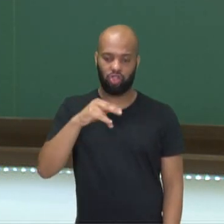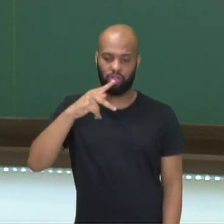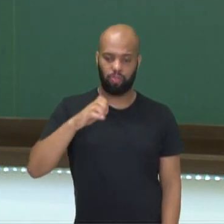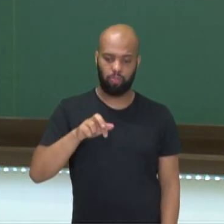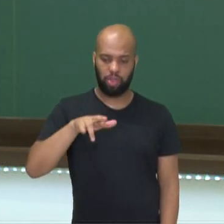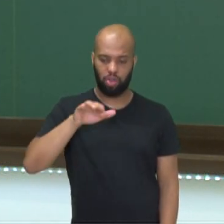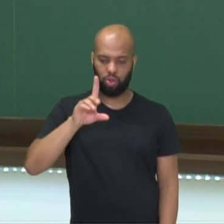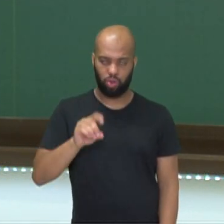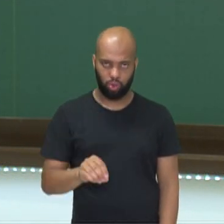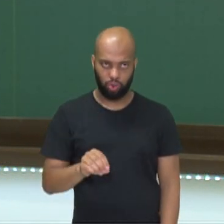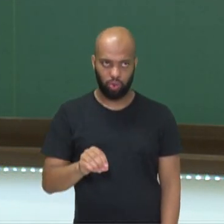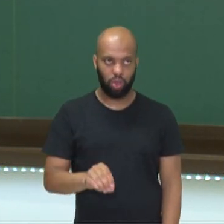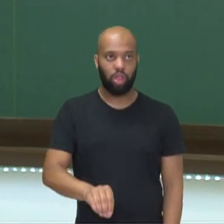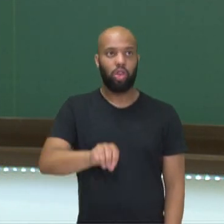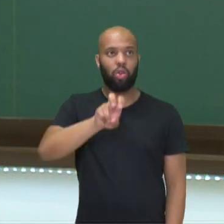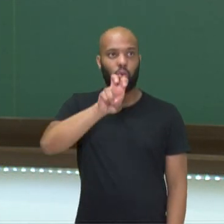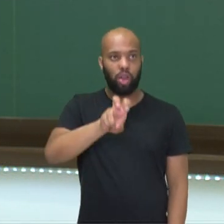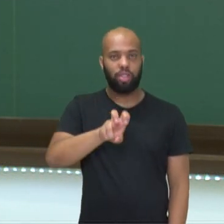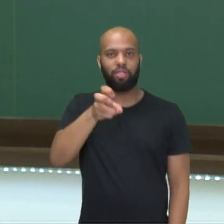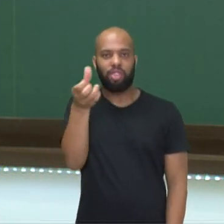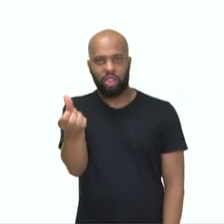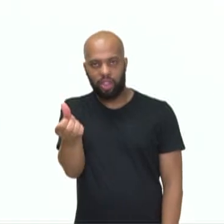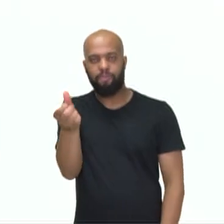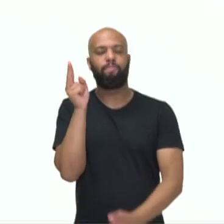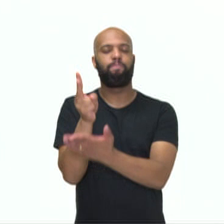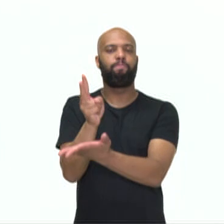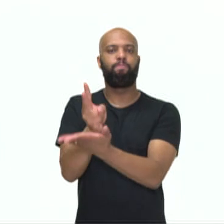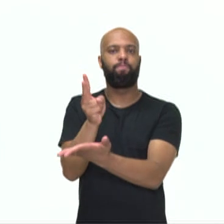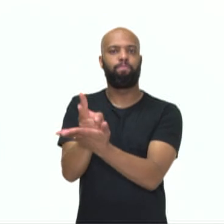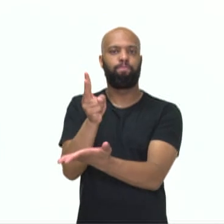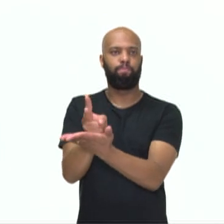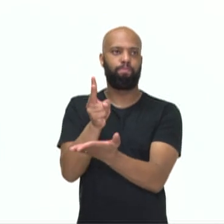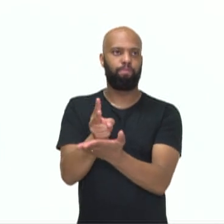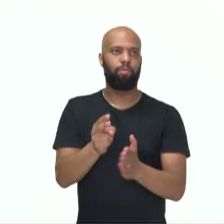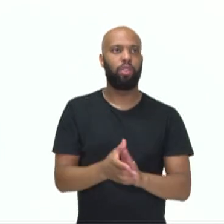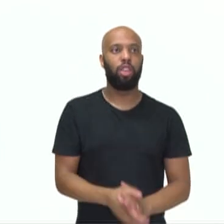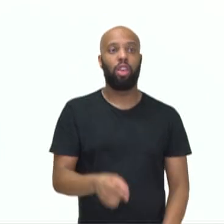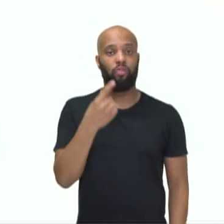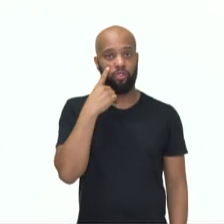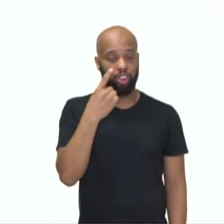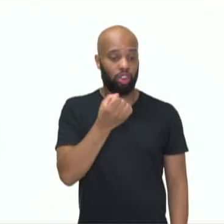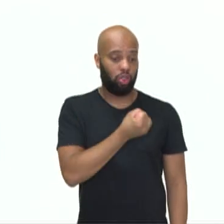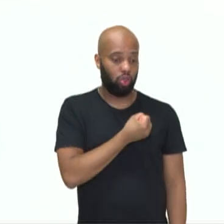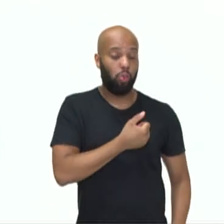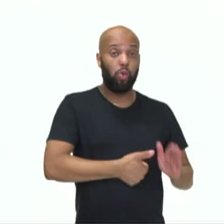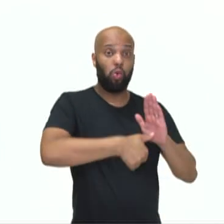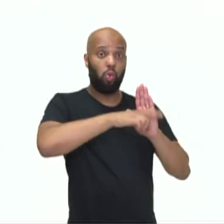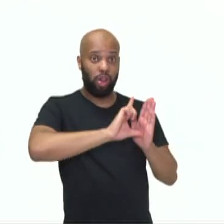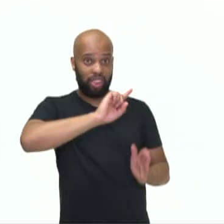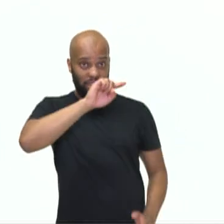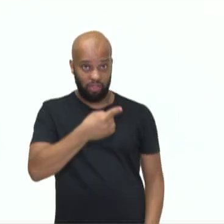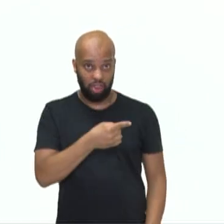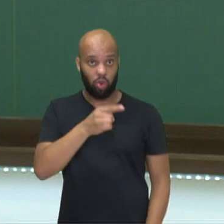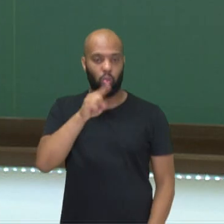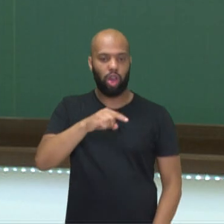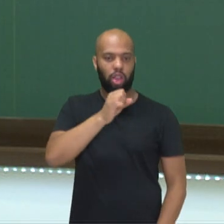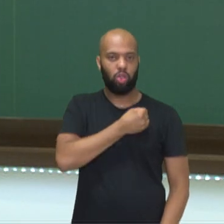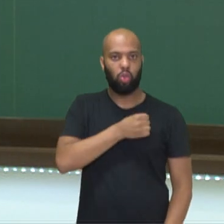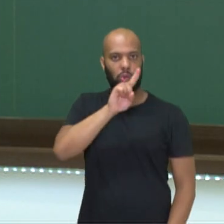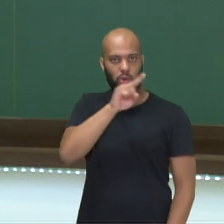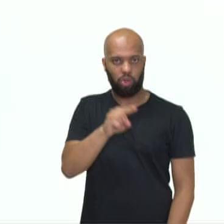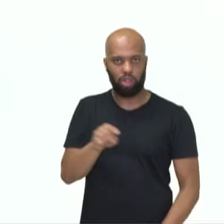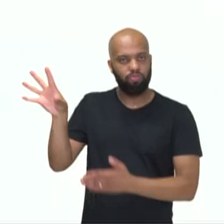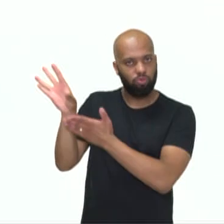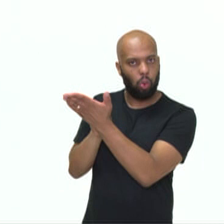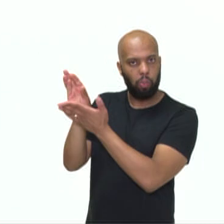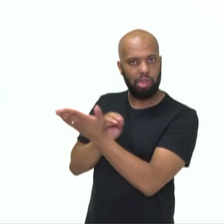o período. Beleza? Então, olha lá. O número antes da vírgula é a parte inteira. Não esqueça. Anote isso no seu caderno, então, para você não esquecer.